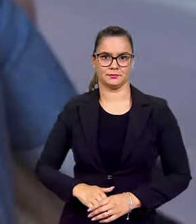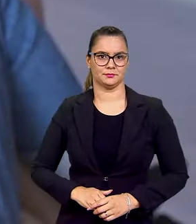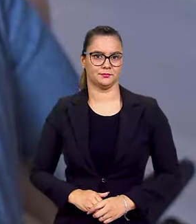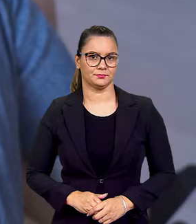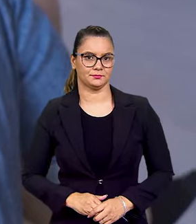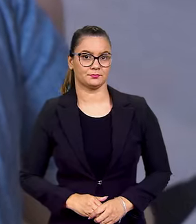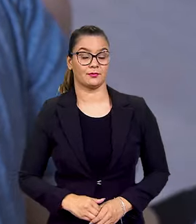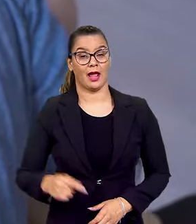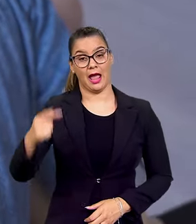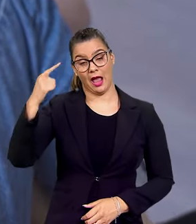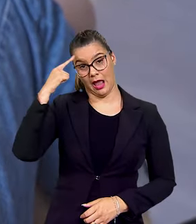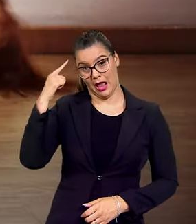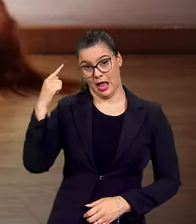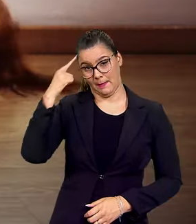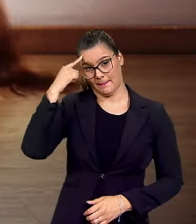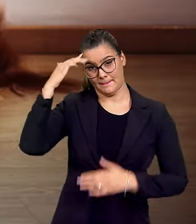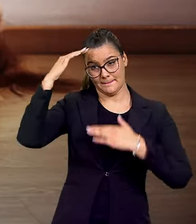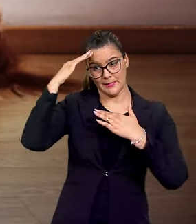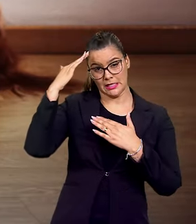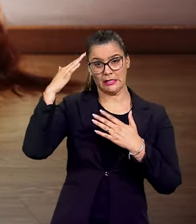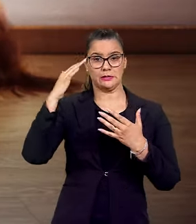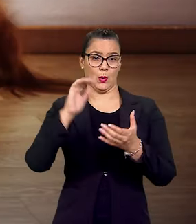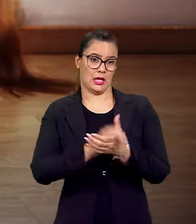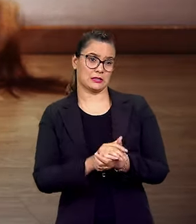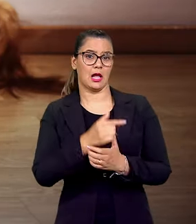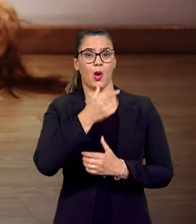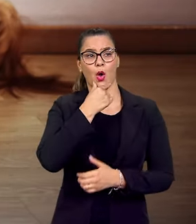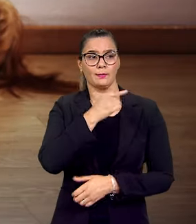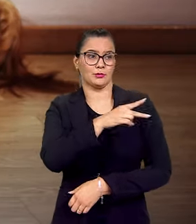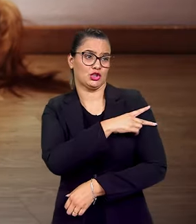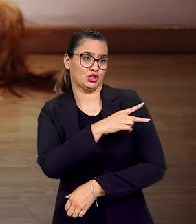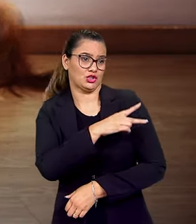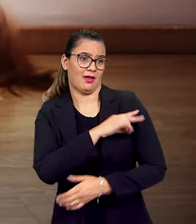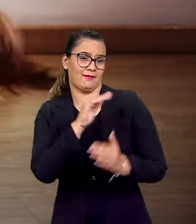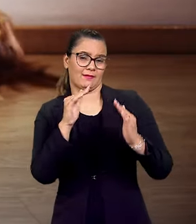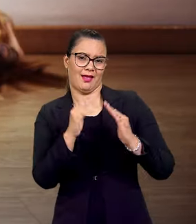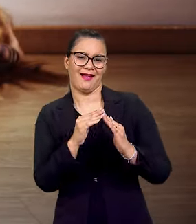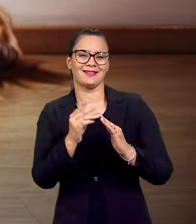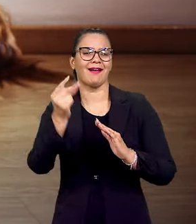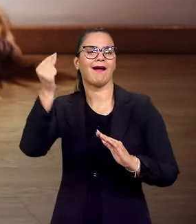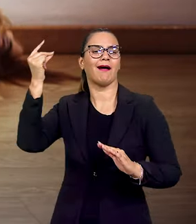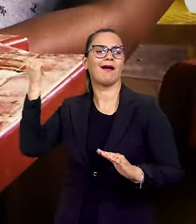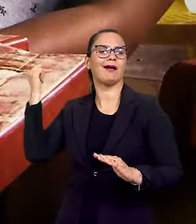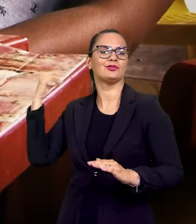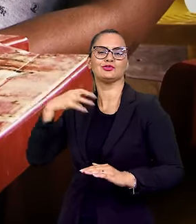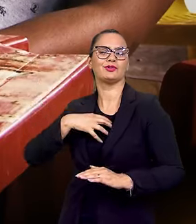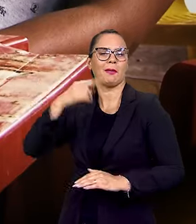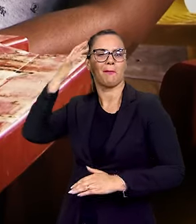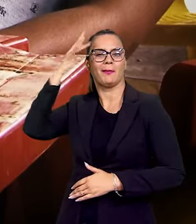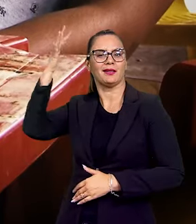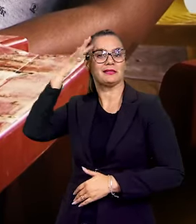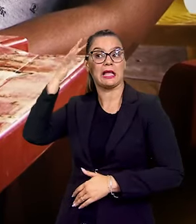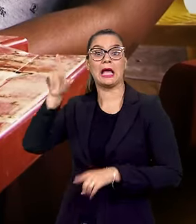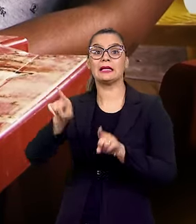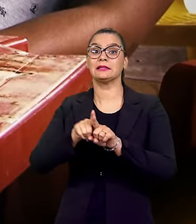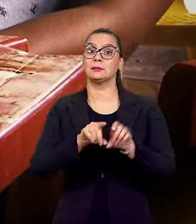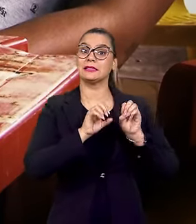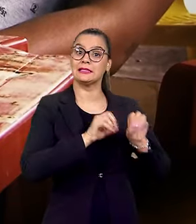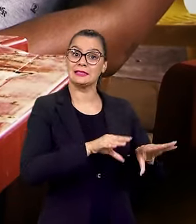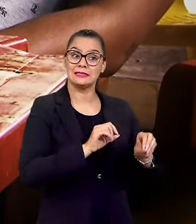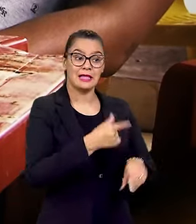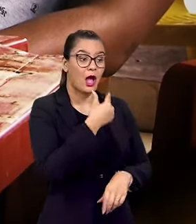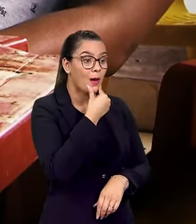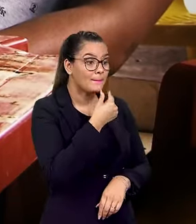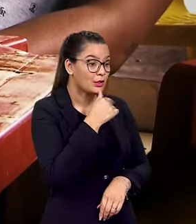de ser tratado. Cabeça do casal, homem da casa, chefe da família, são termos que vêm dessa antiga maneira de pensar e